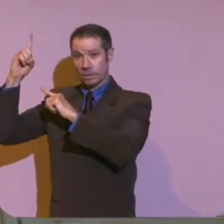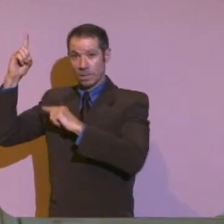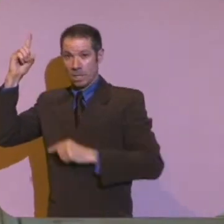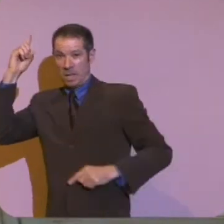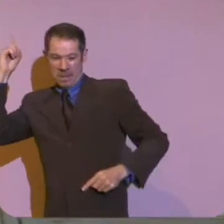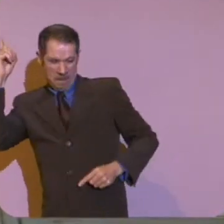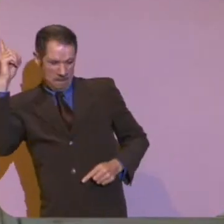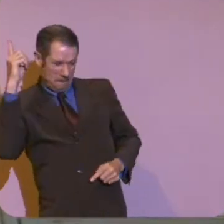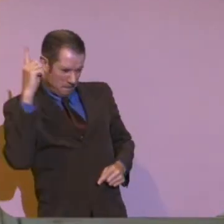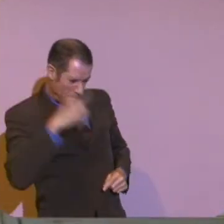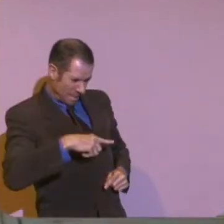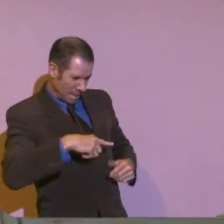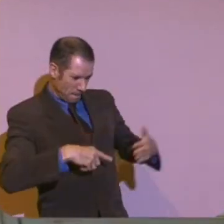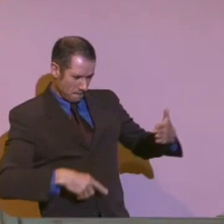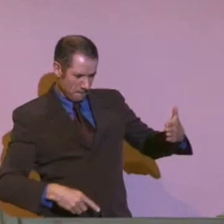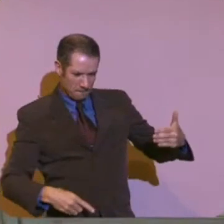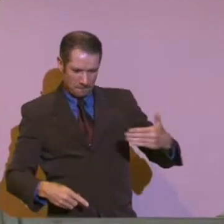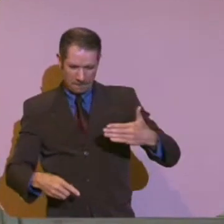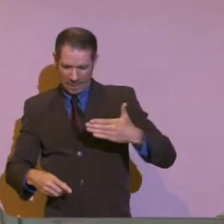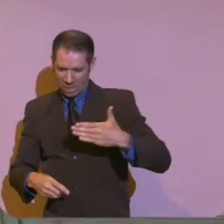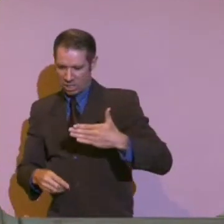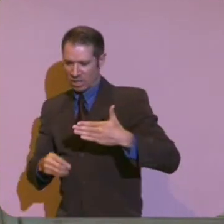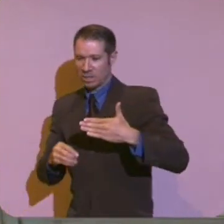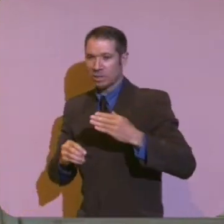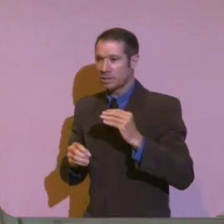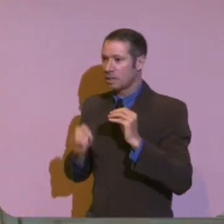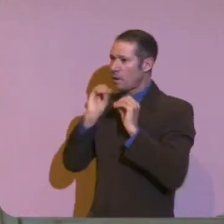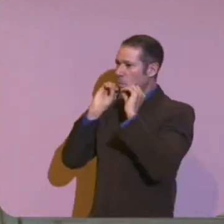peixe lançá-lo de volta na praia.